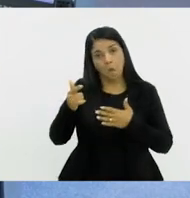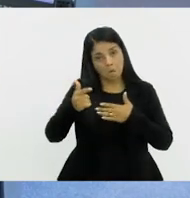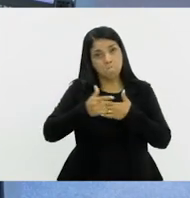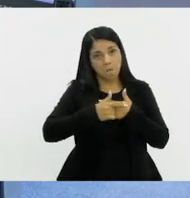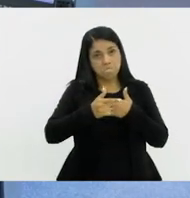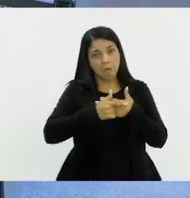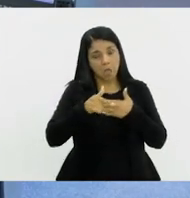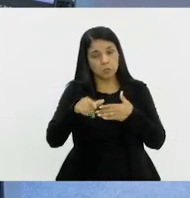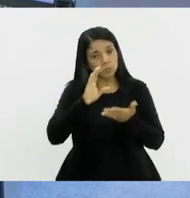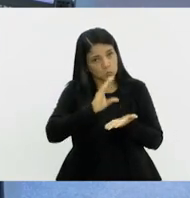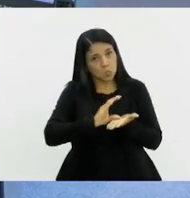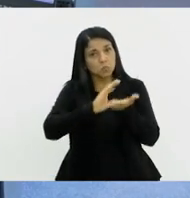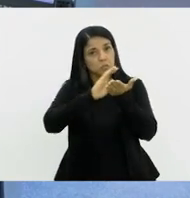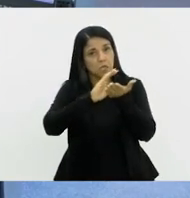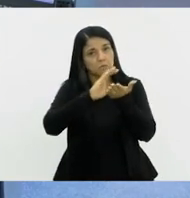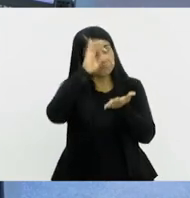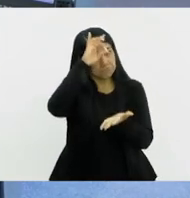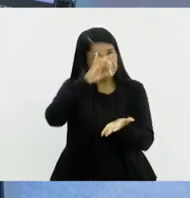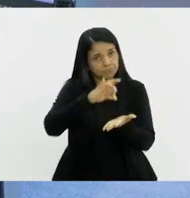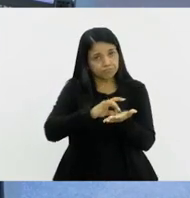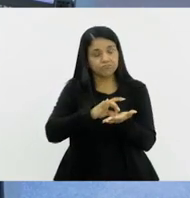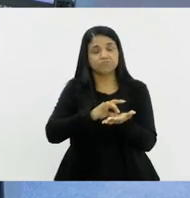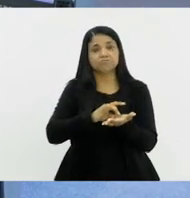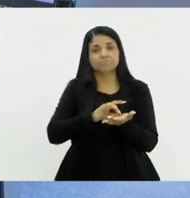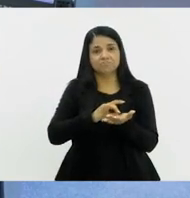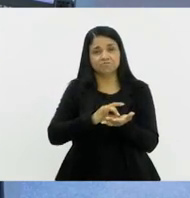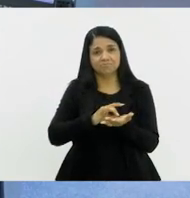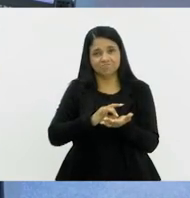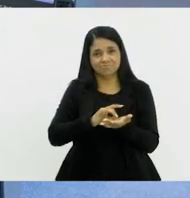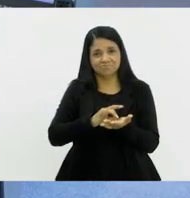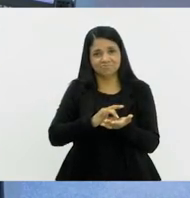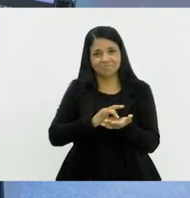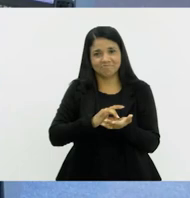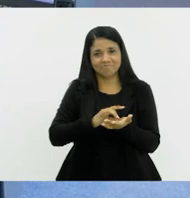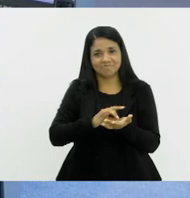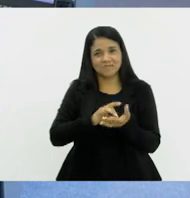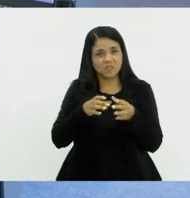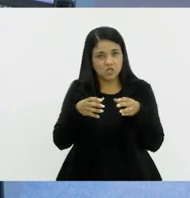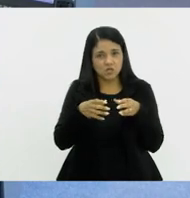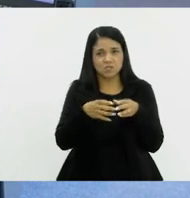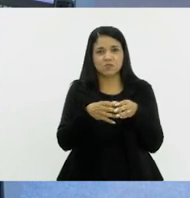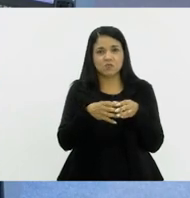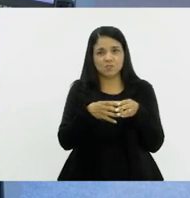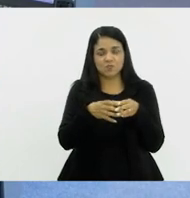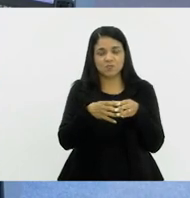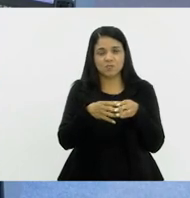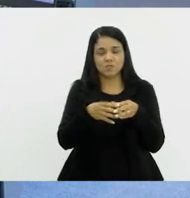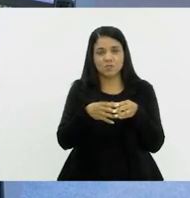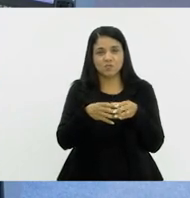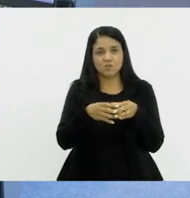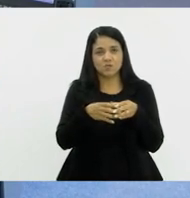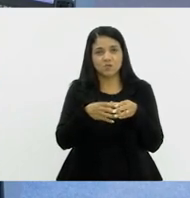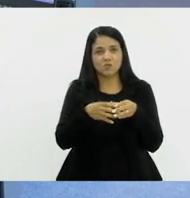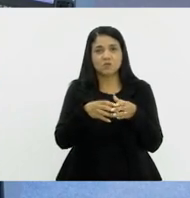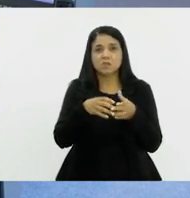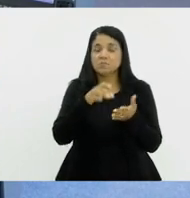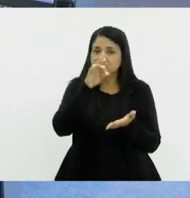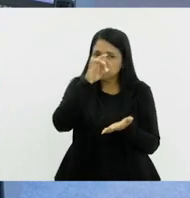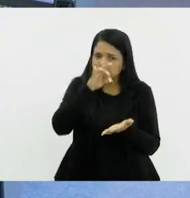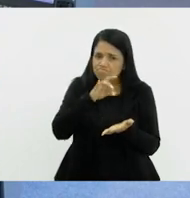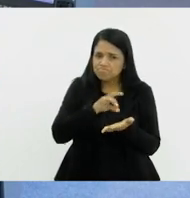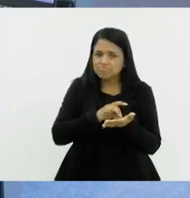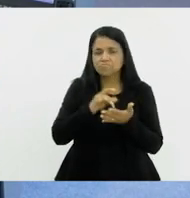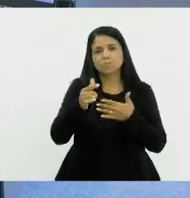desse conselho intersetorial, né? Desse comitê. Acho que esse é o verdadeiro